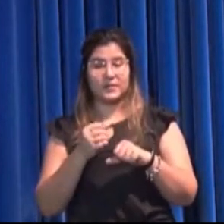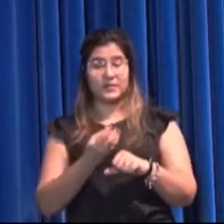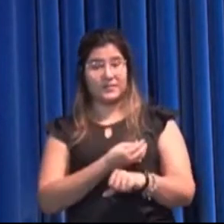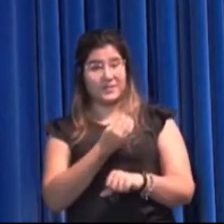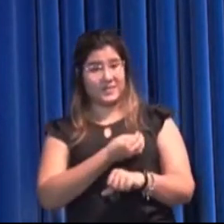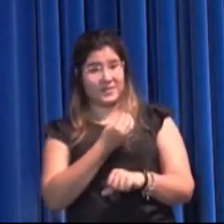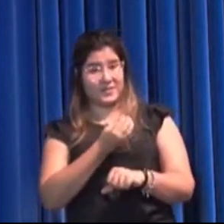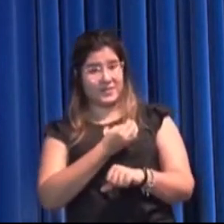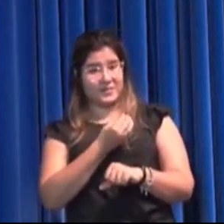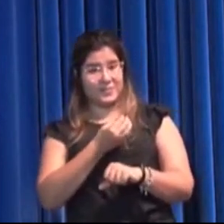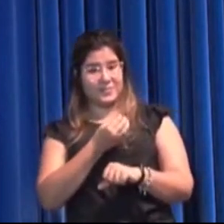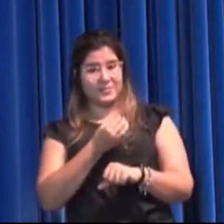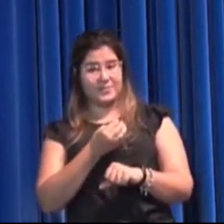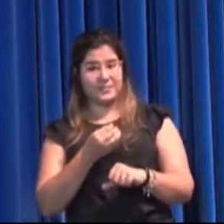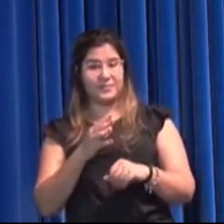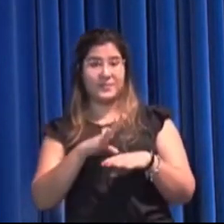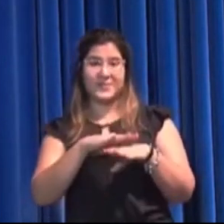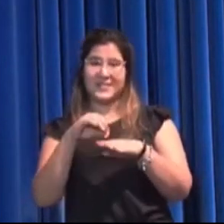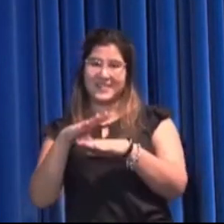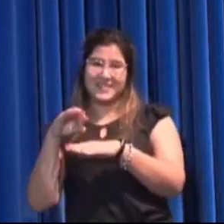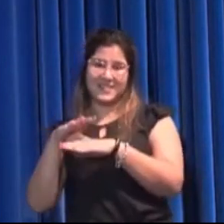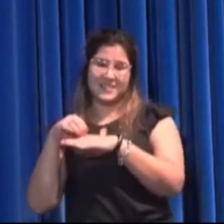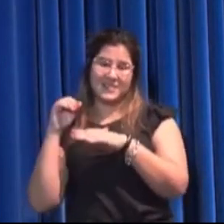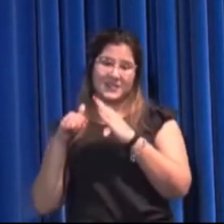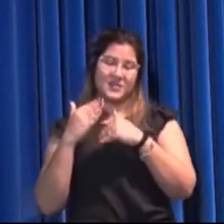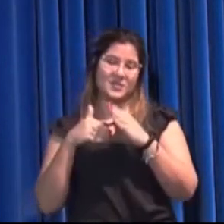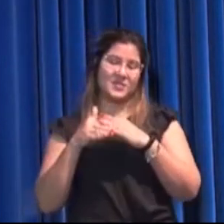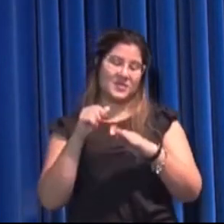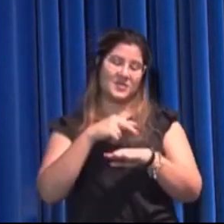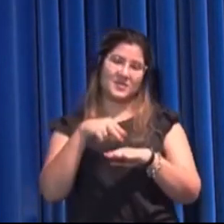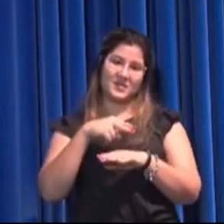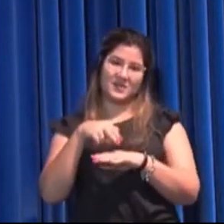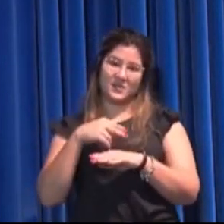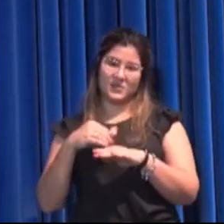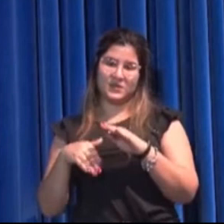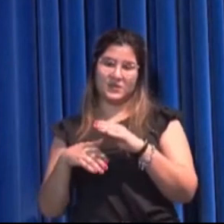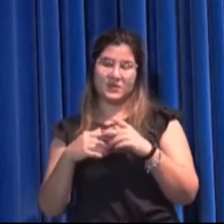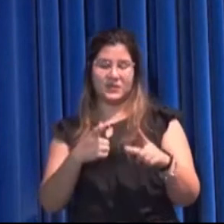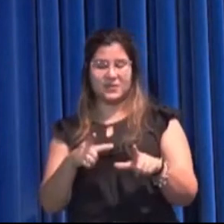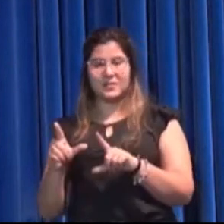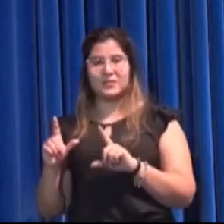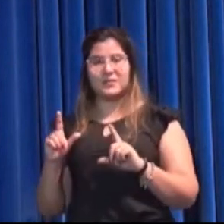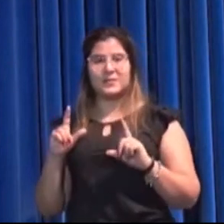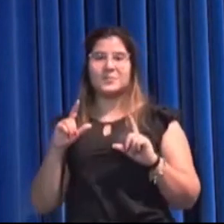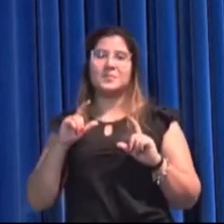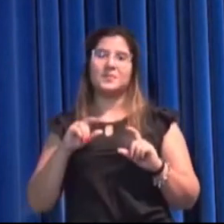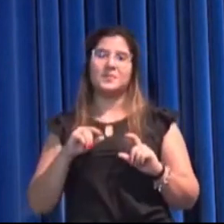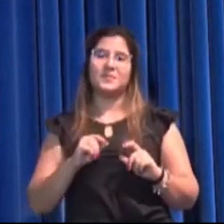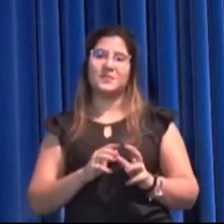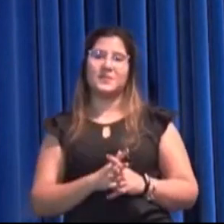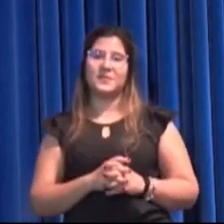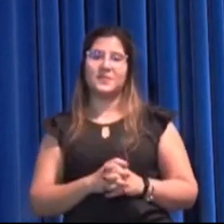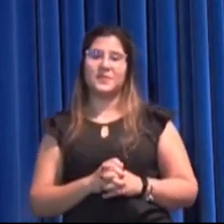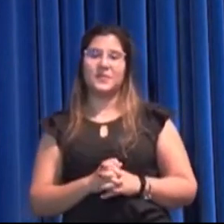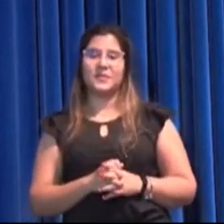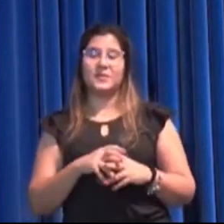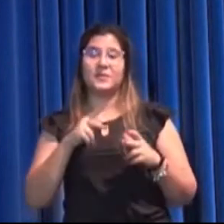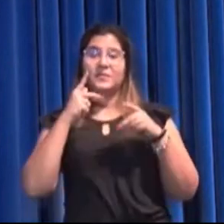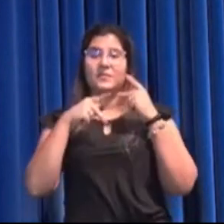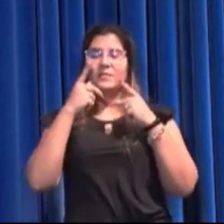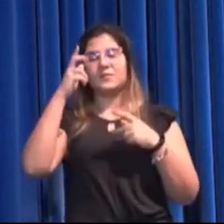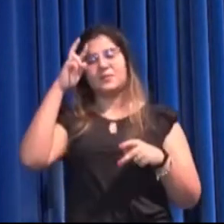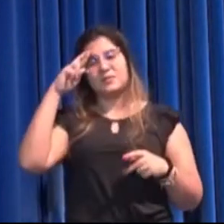Congregar-vos-ei de todas as nações e de todos os lugares para onde vos lancei, diz o Senhor,